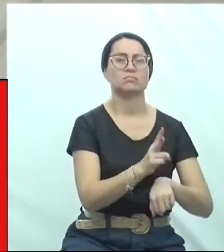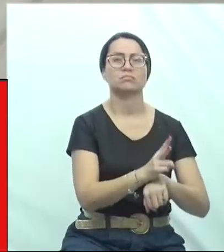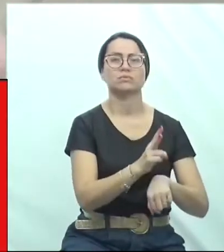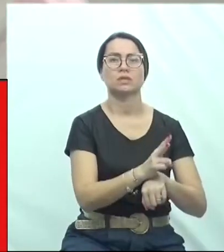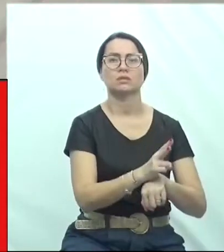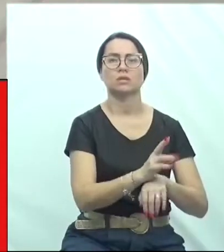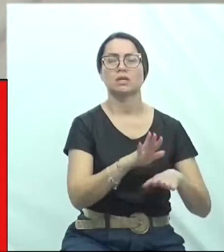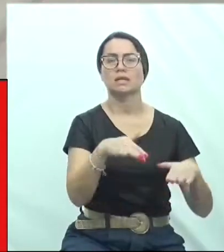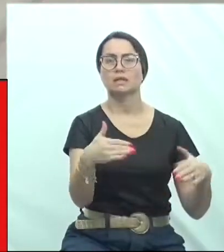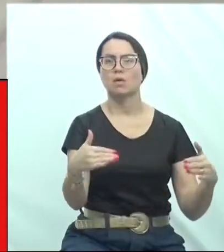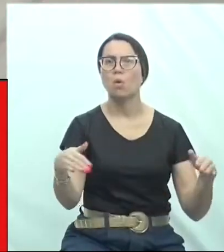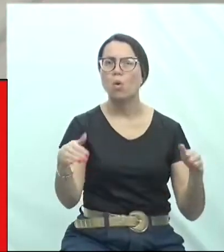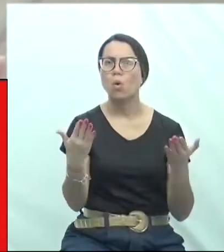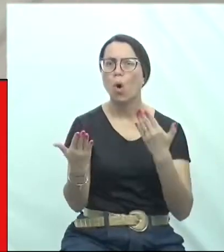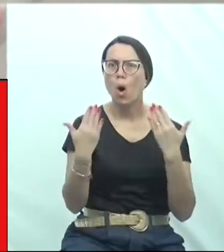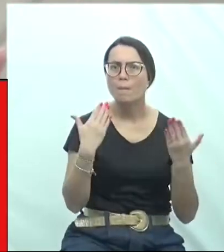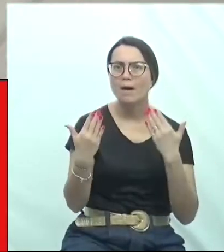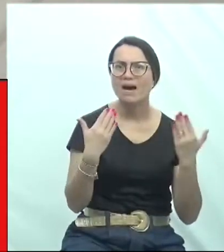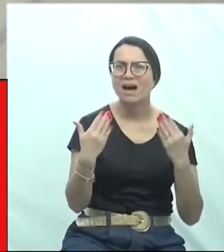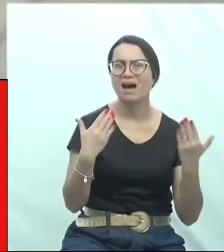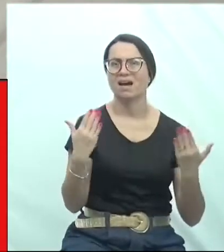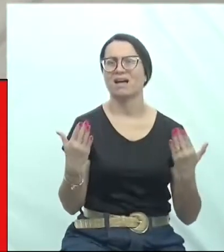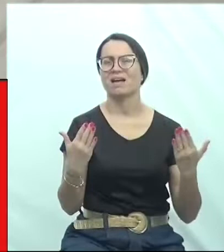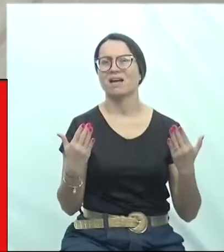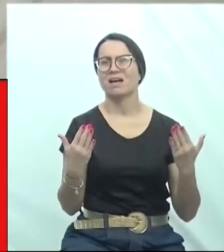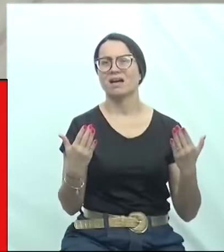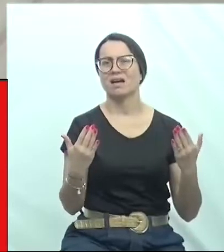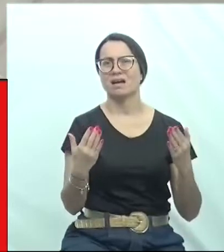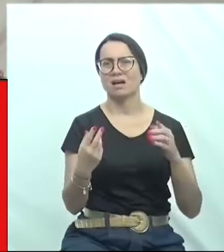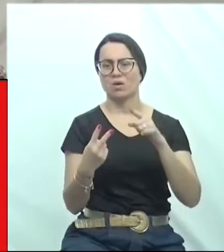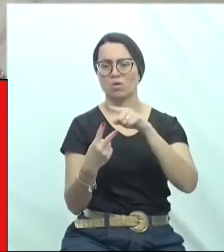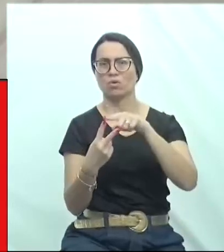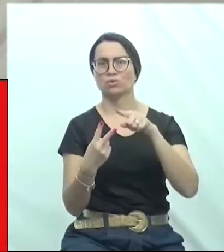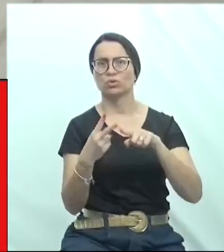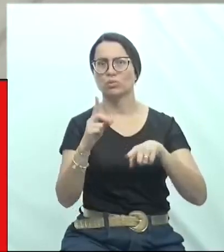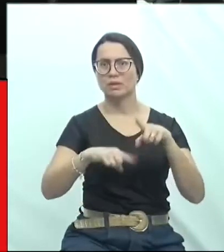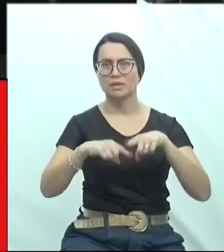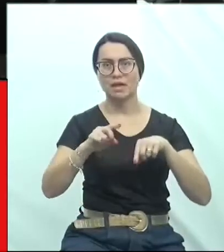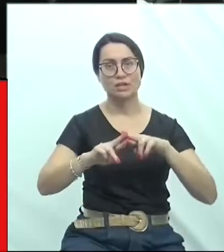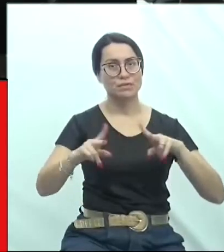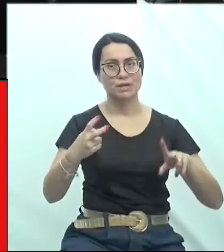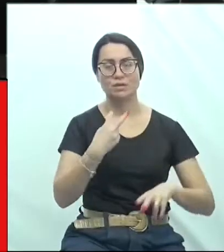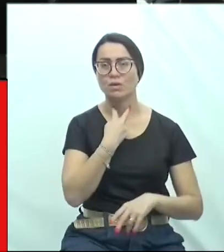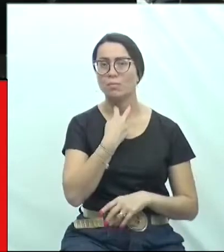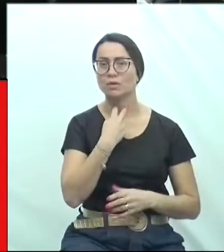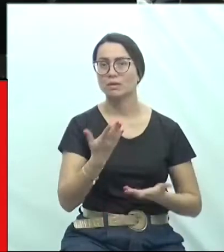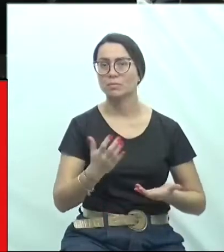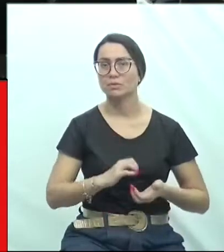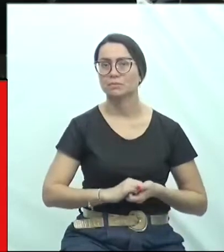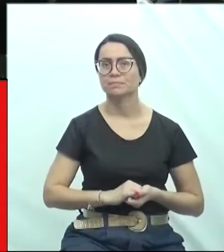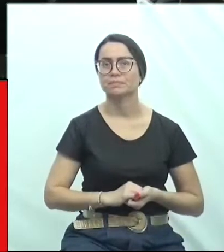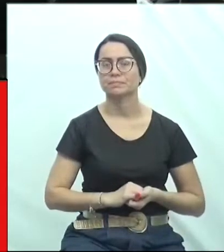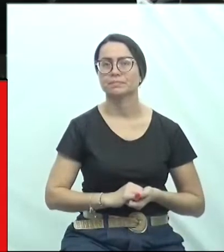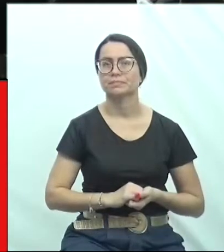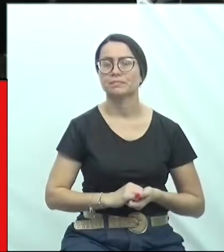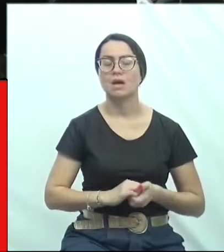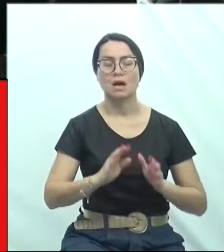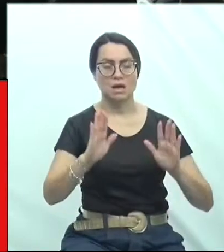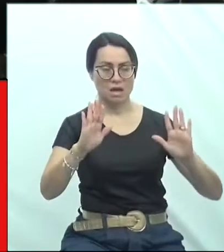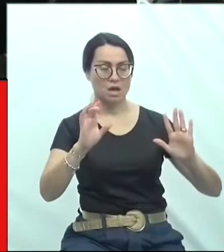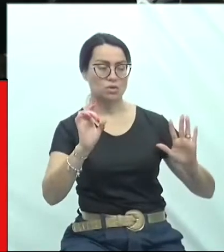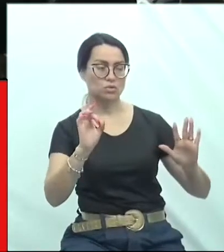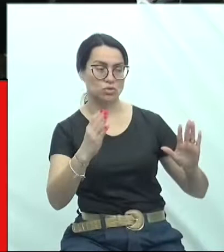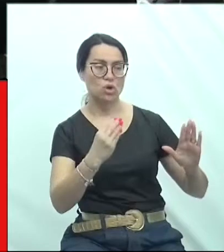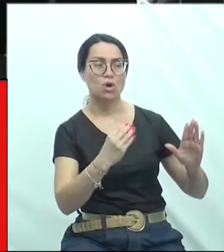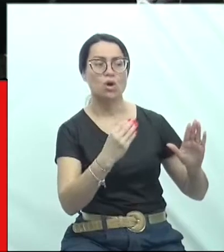podemos equiparar aquela peça com os supressores de ar referidos nessa... Não, eu só coloquei, doutora, para mostrar que realmente nas redes